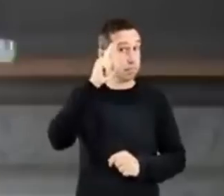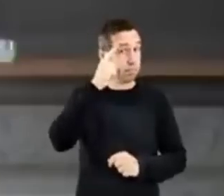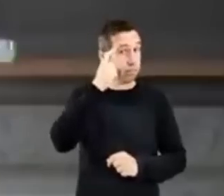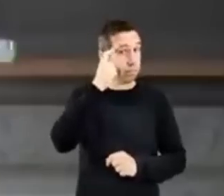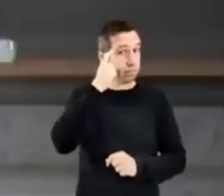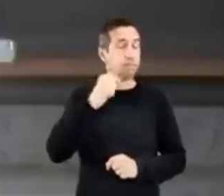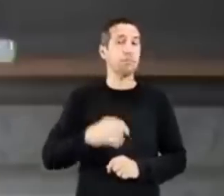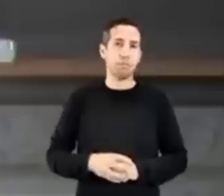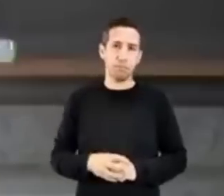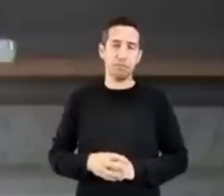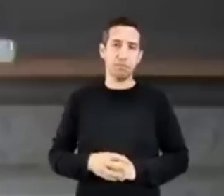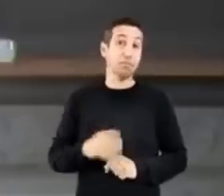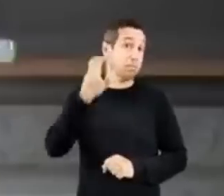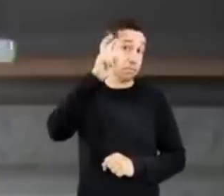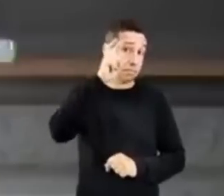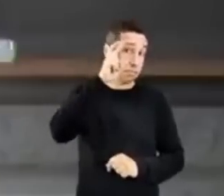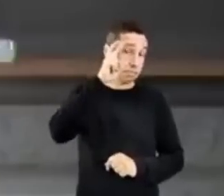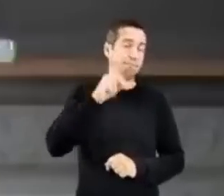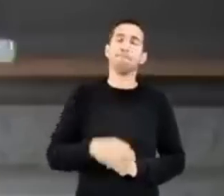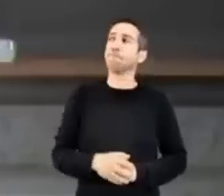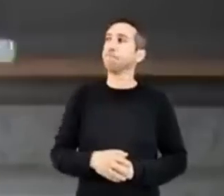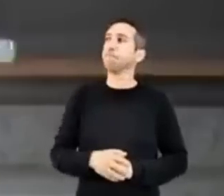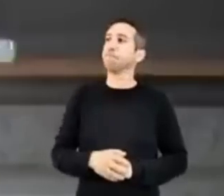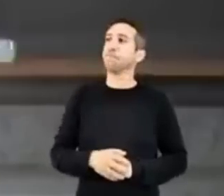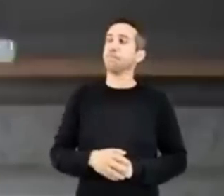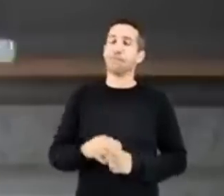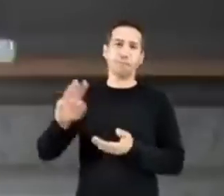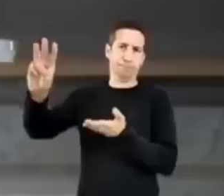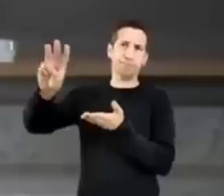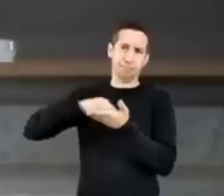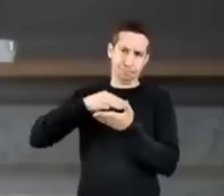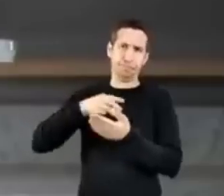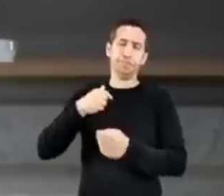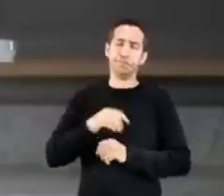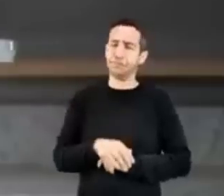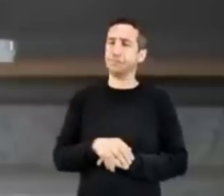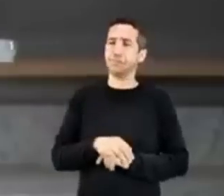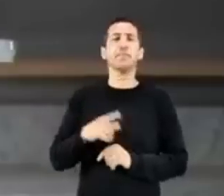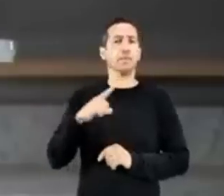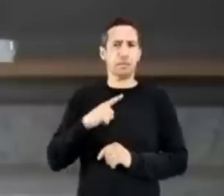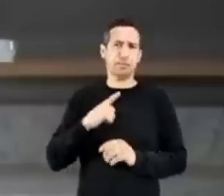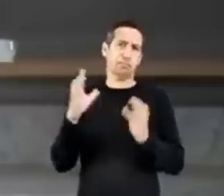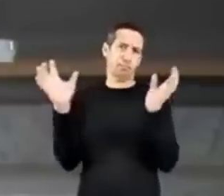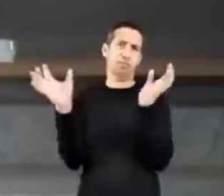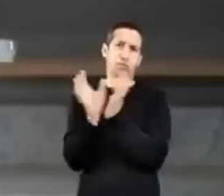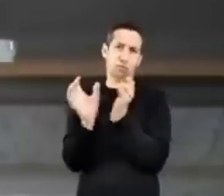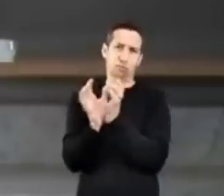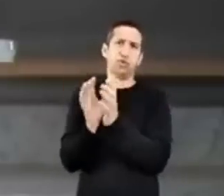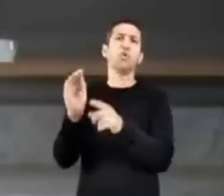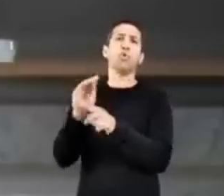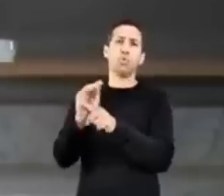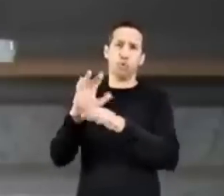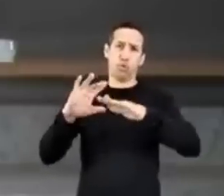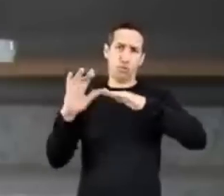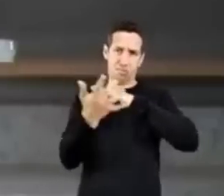na quinta-feira eu recebi uma mensagem aqui tem uma equipe que cuida das nossas redes sociais aqui na